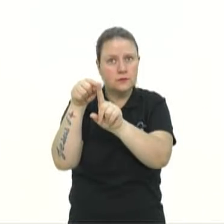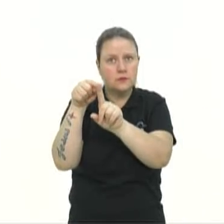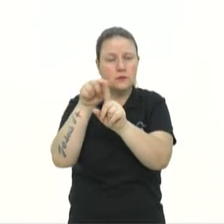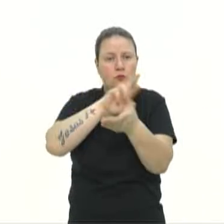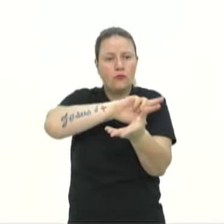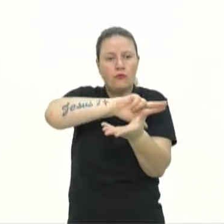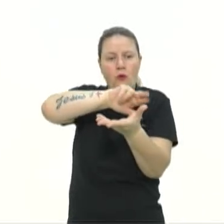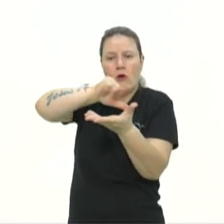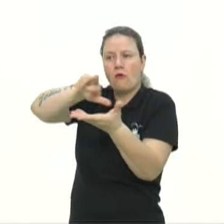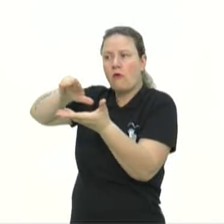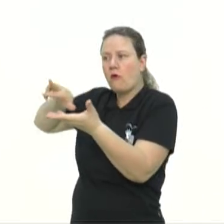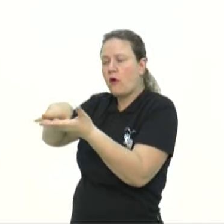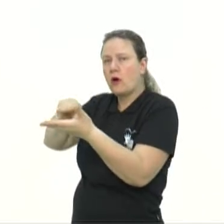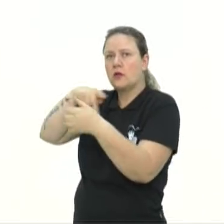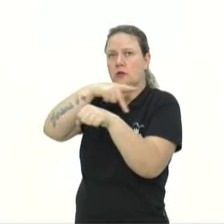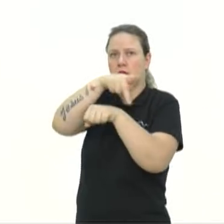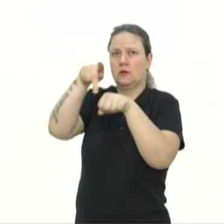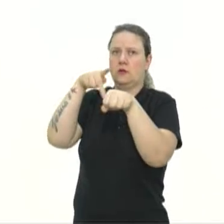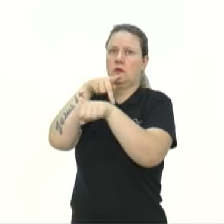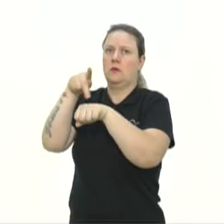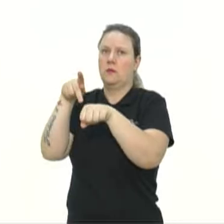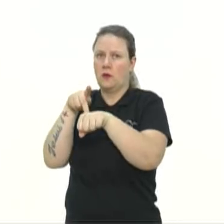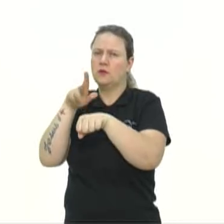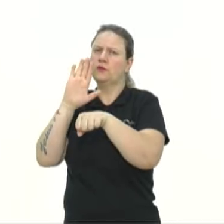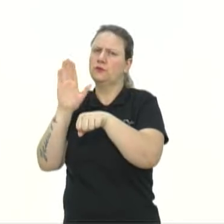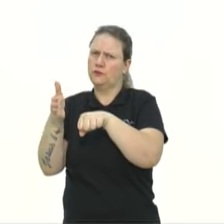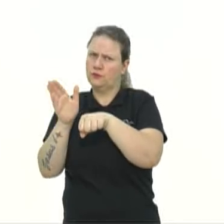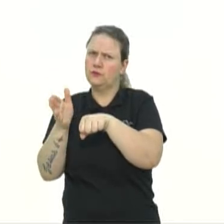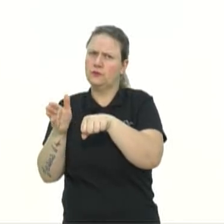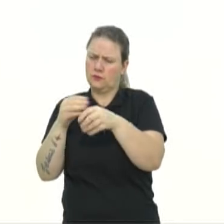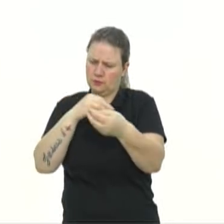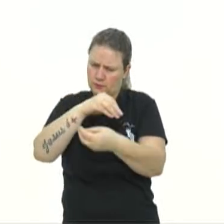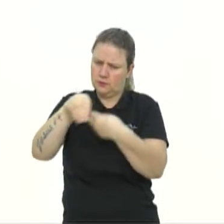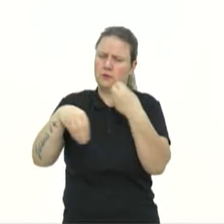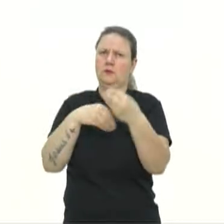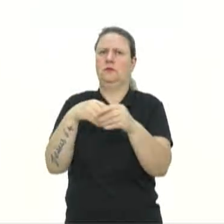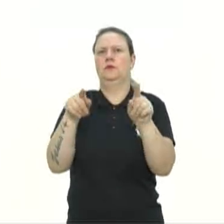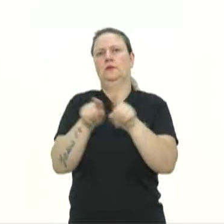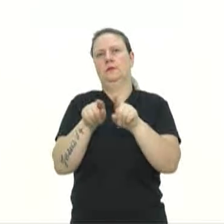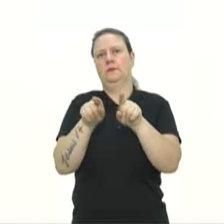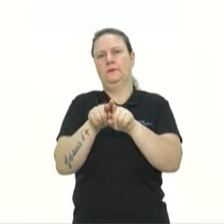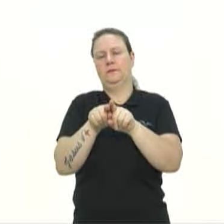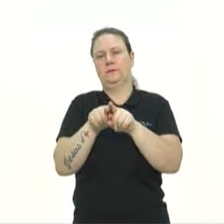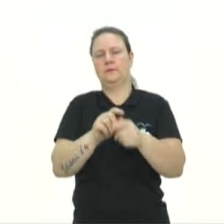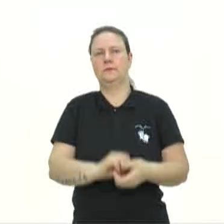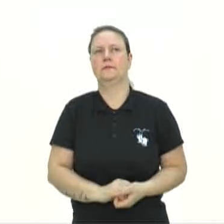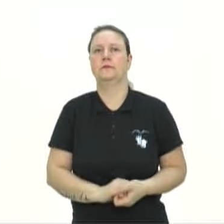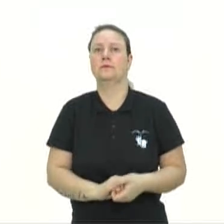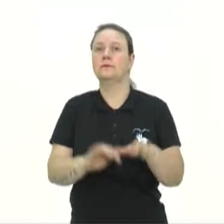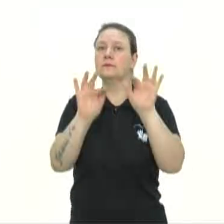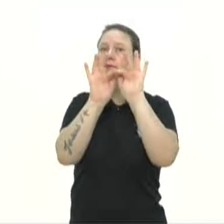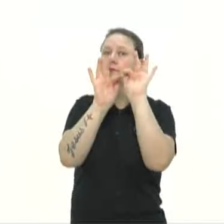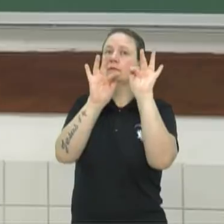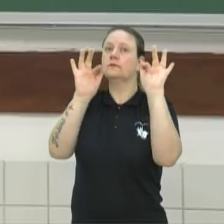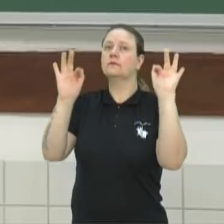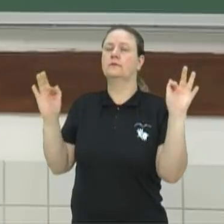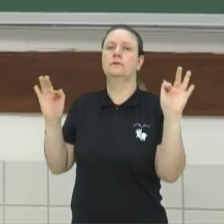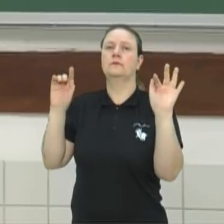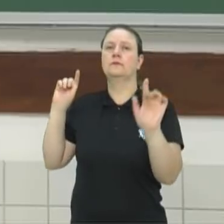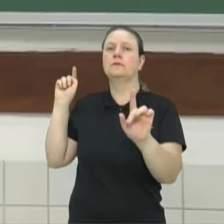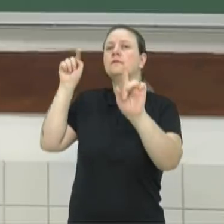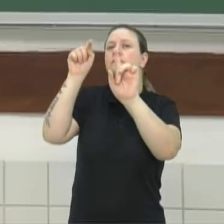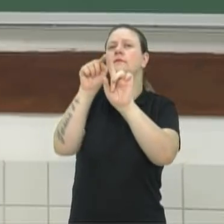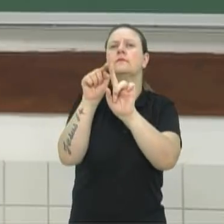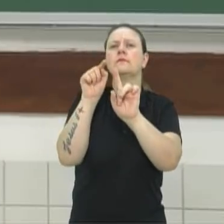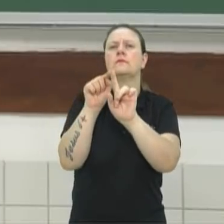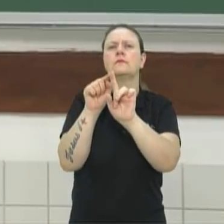Diversos países adotam a iodação do sal para o consumo humano. Então, as orações que indicam